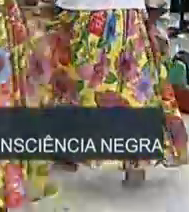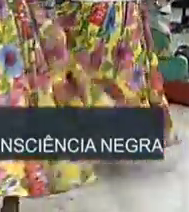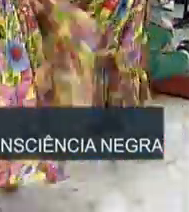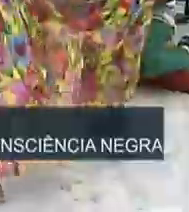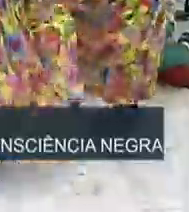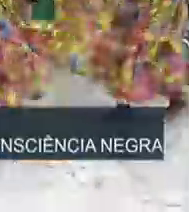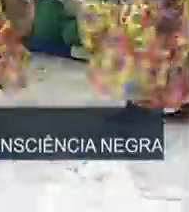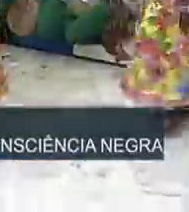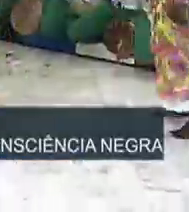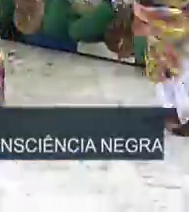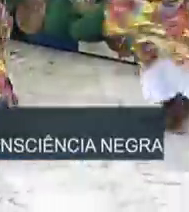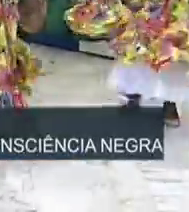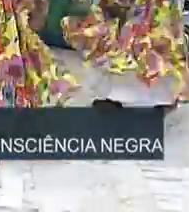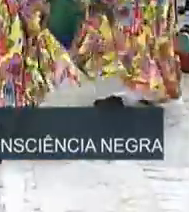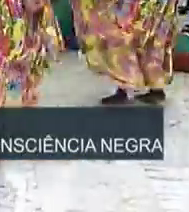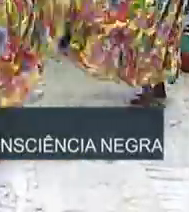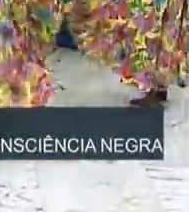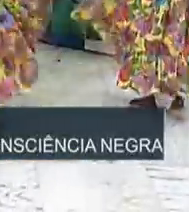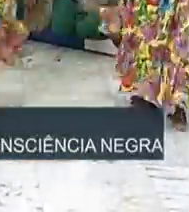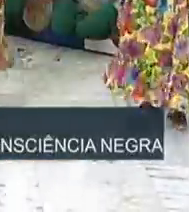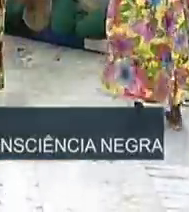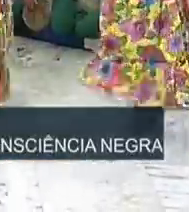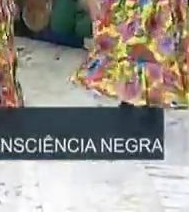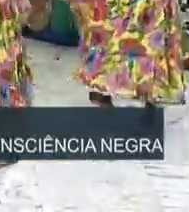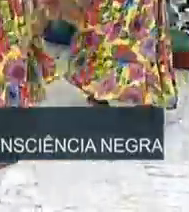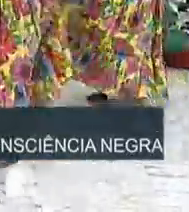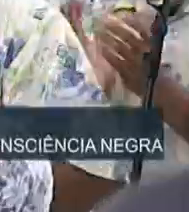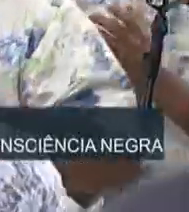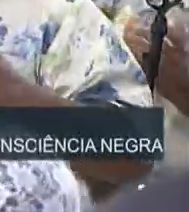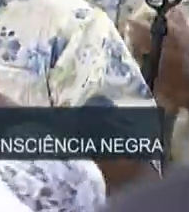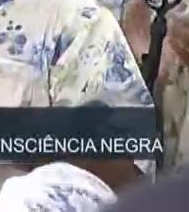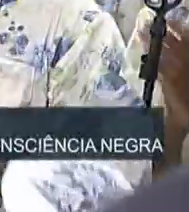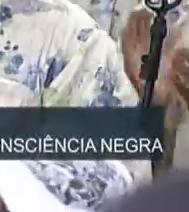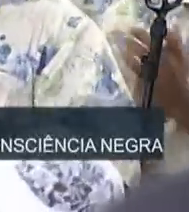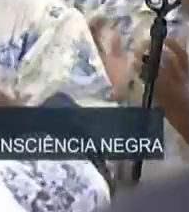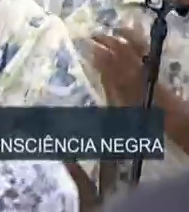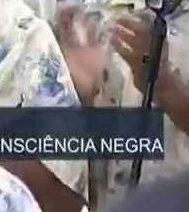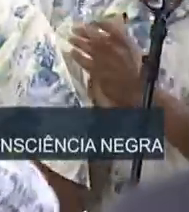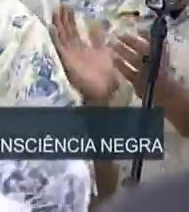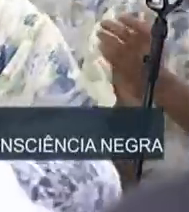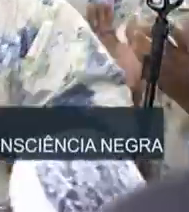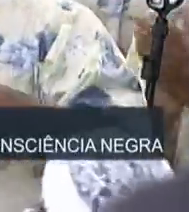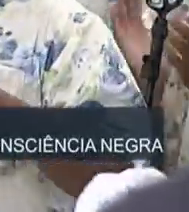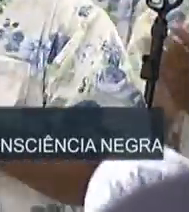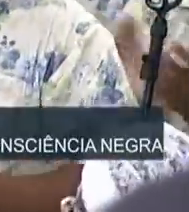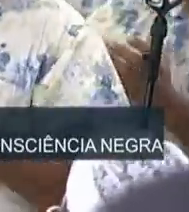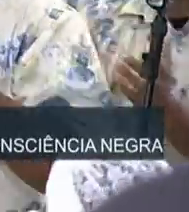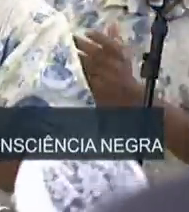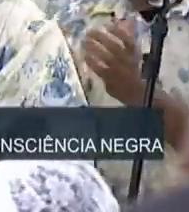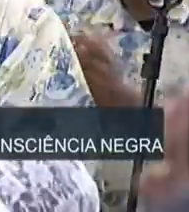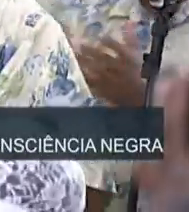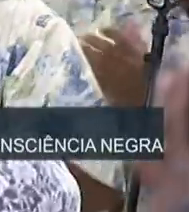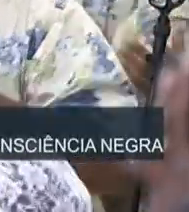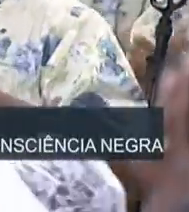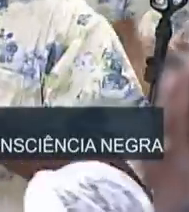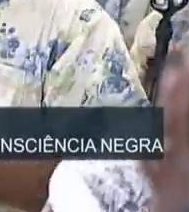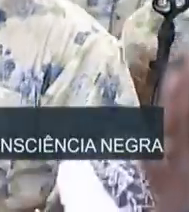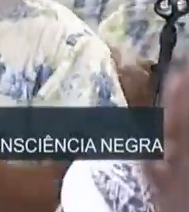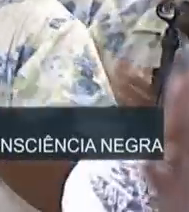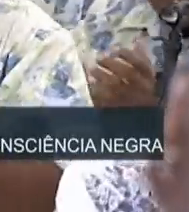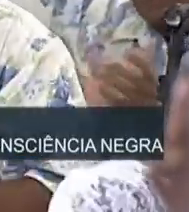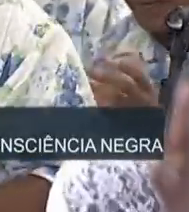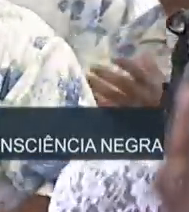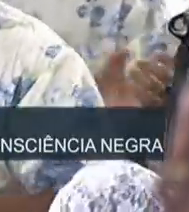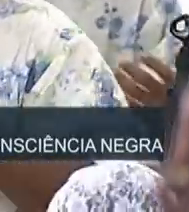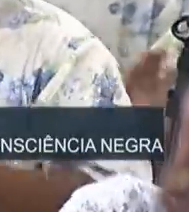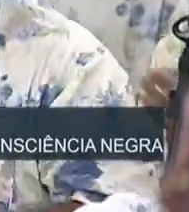cultura maranh colega tu vem comigo que eu vou levantar a bandeira tu não vai me abandonar na